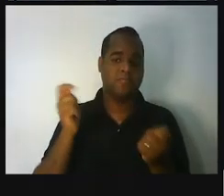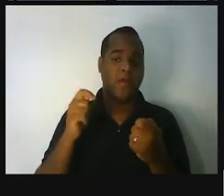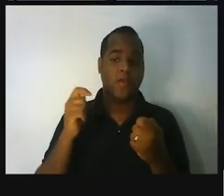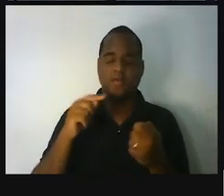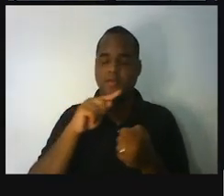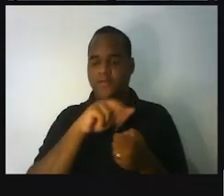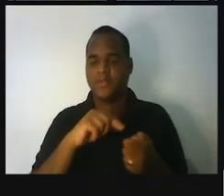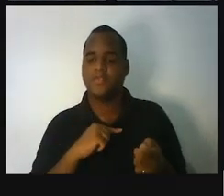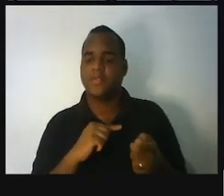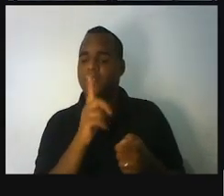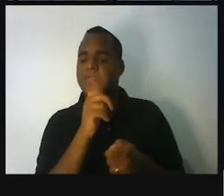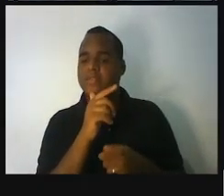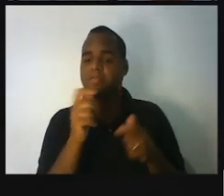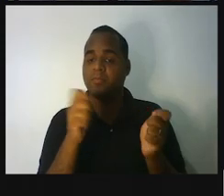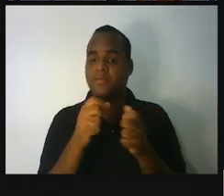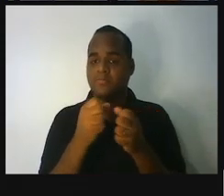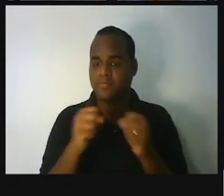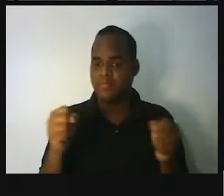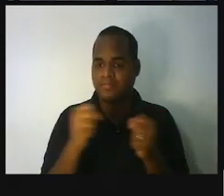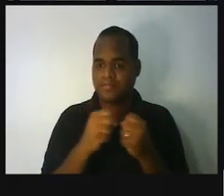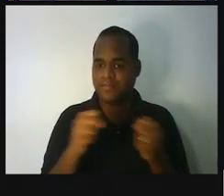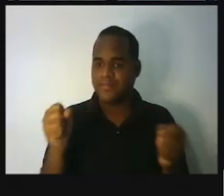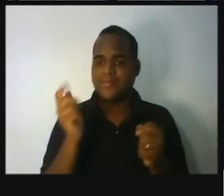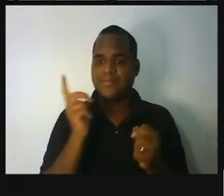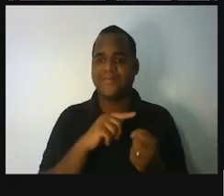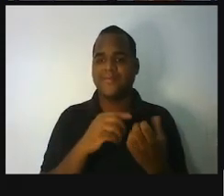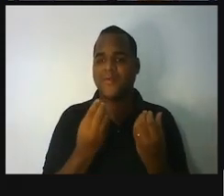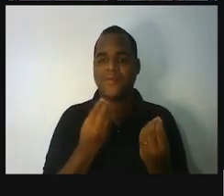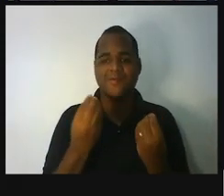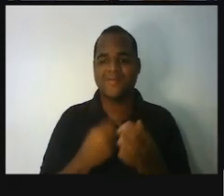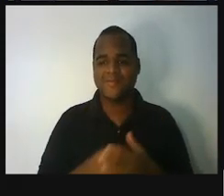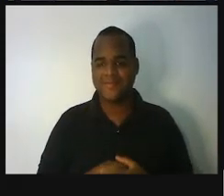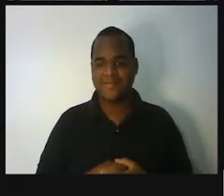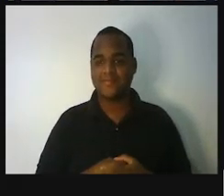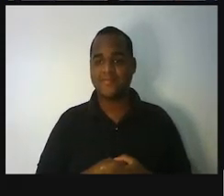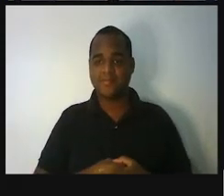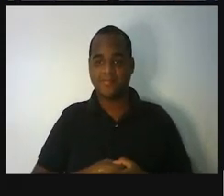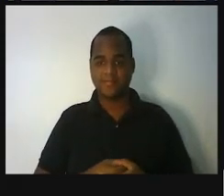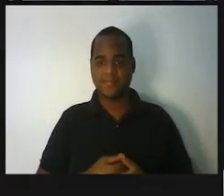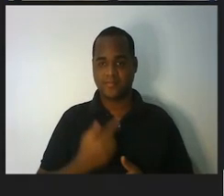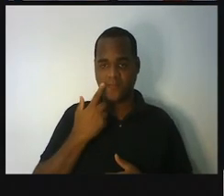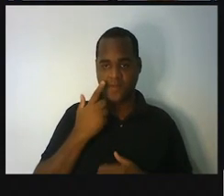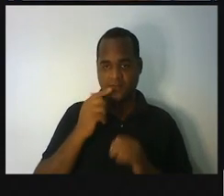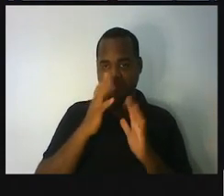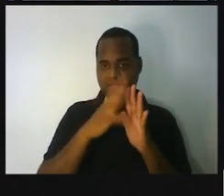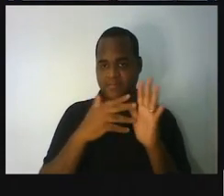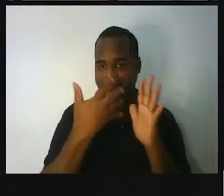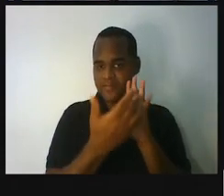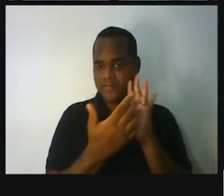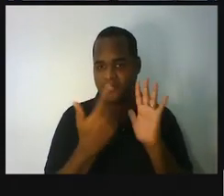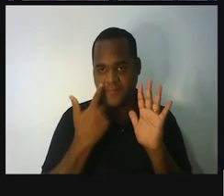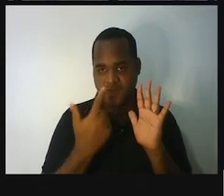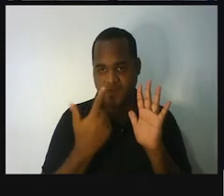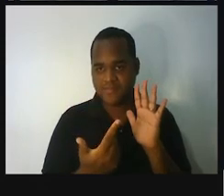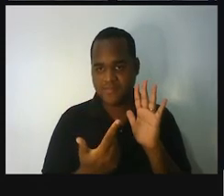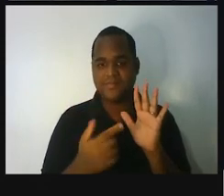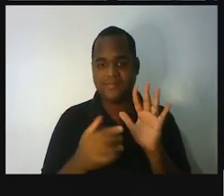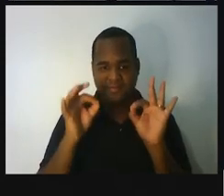água tem o maior volume? Olha direitinho essa tabela. Lá vai a primeira